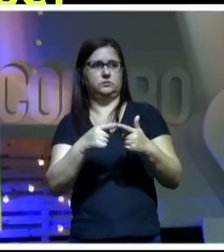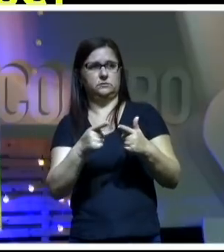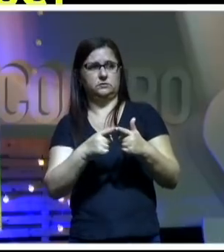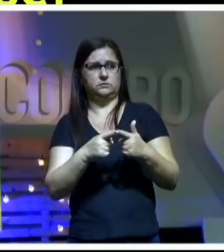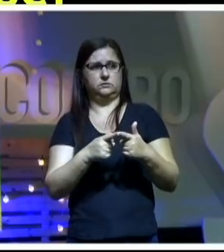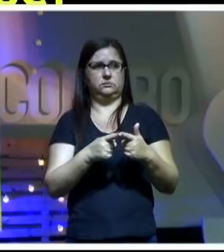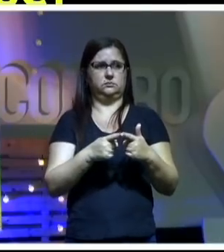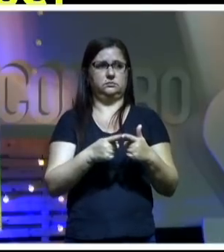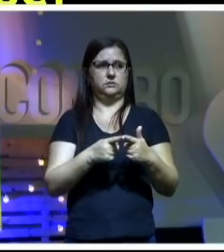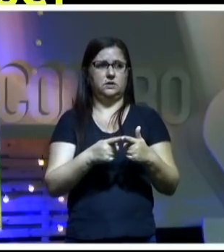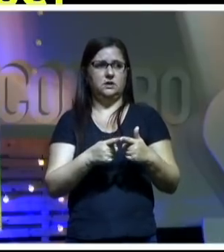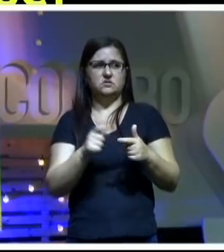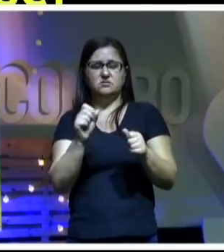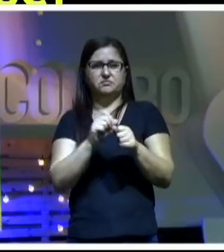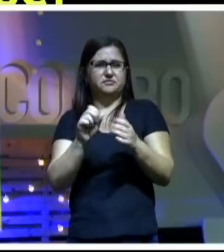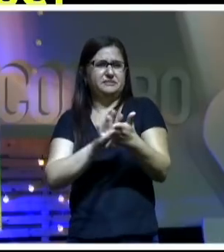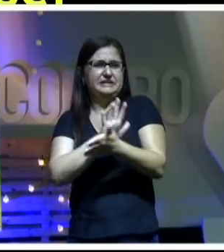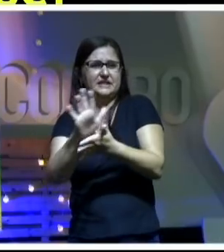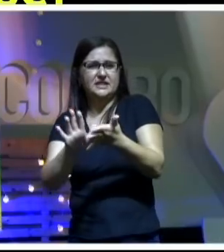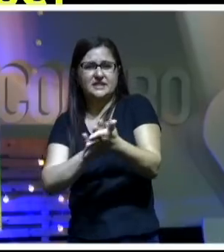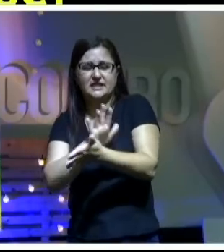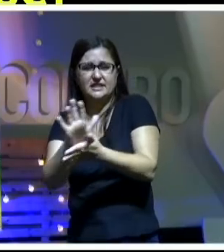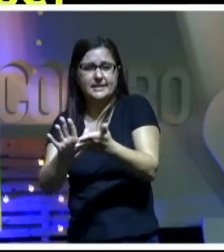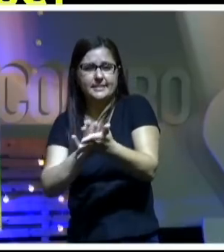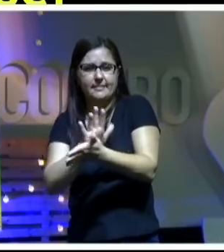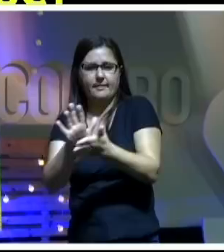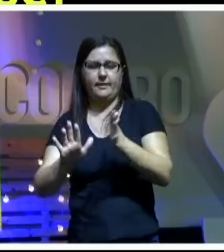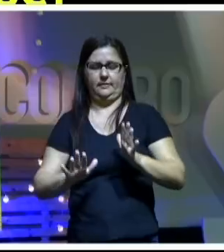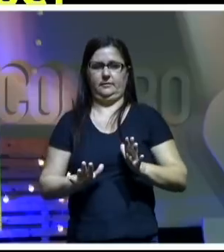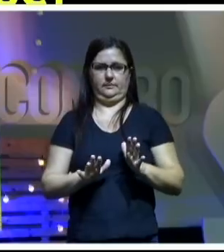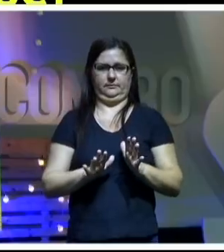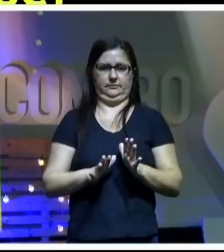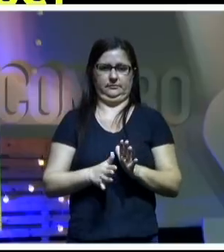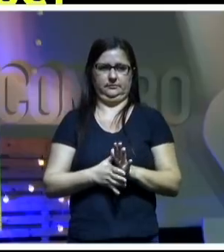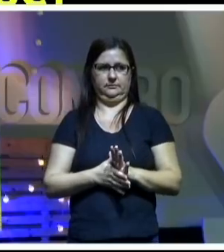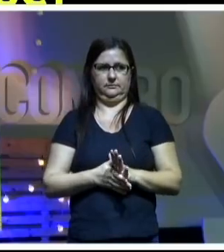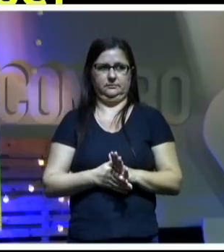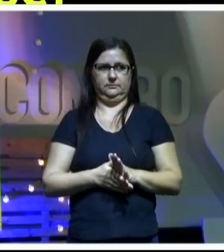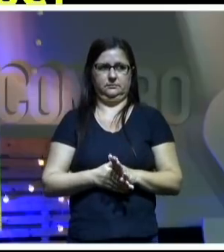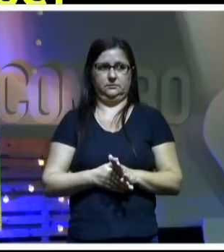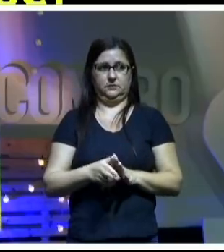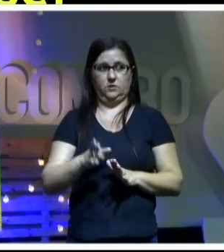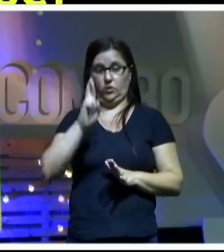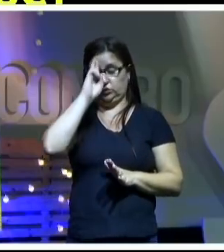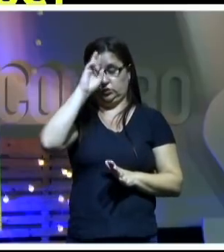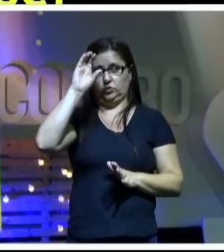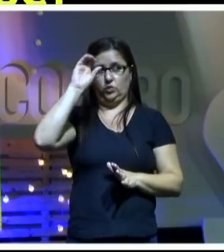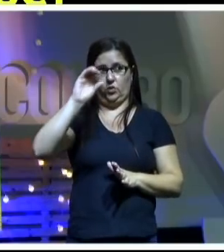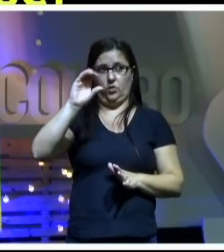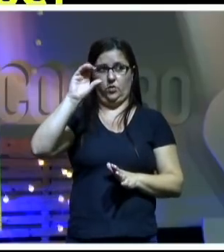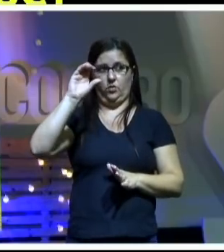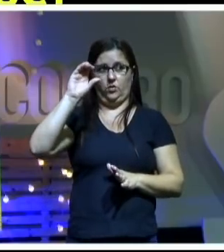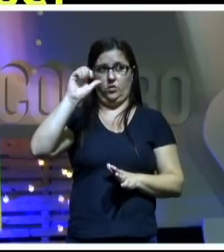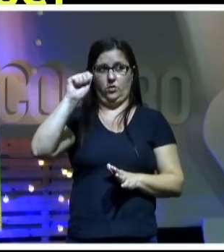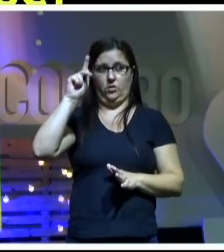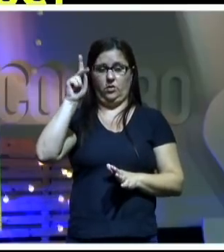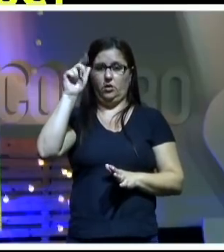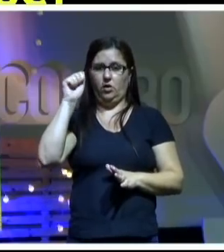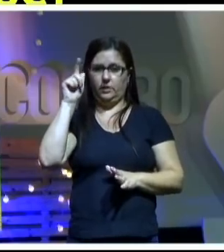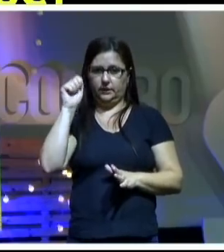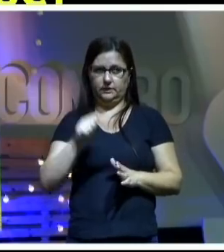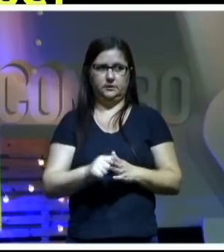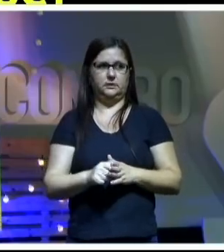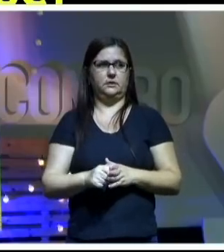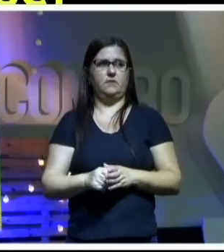já mencionado não fizeram a mesma coisa não acompanharam chefe o doutor ganhar foi o co fundador do flu ler